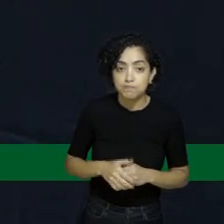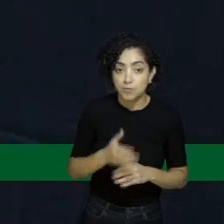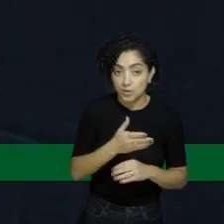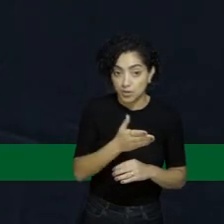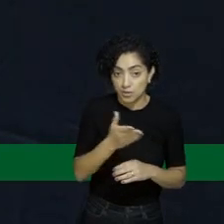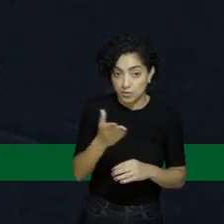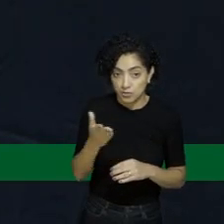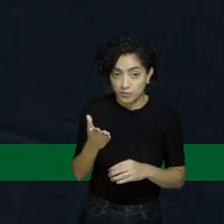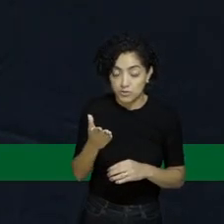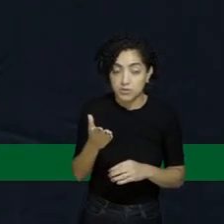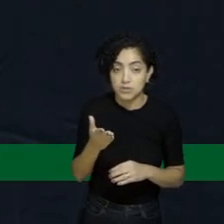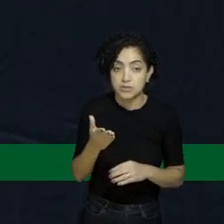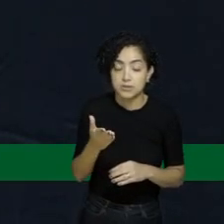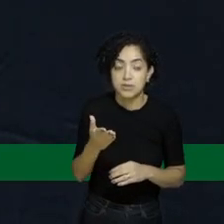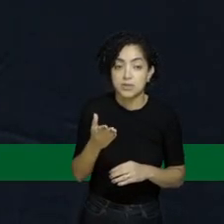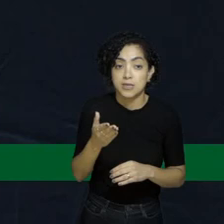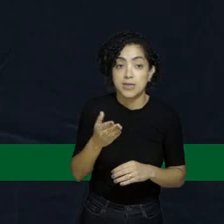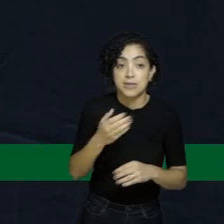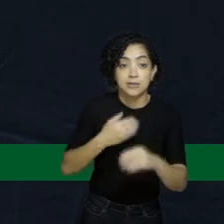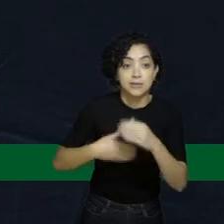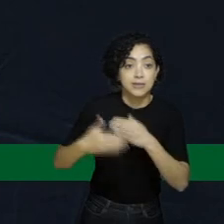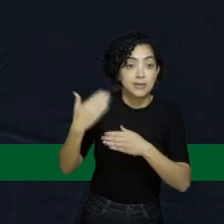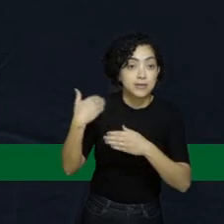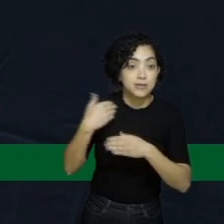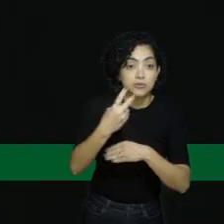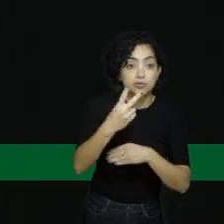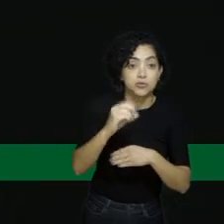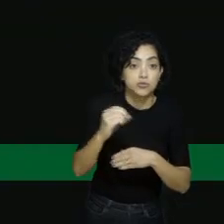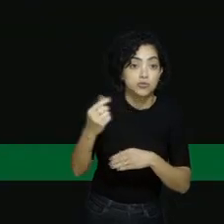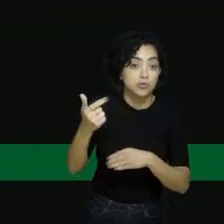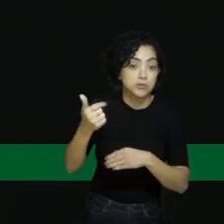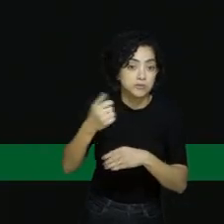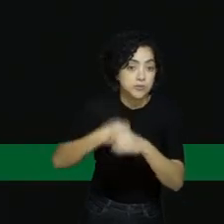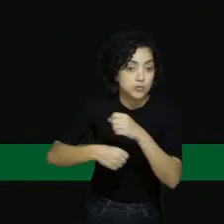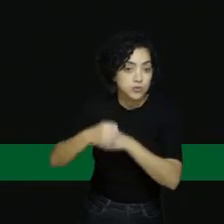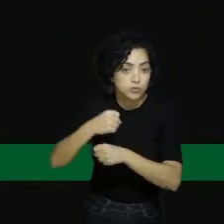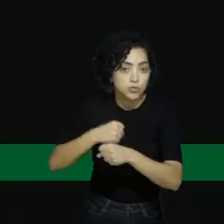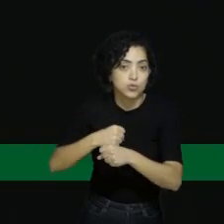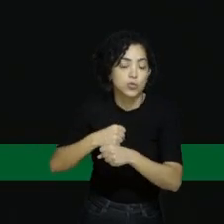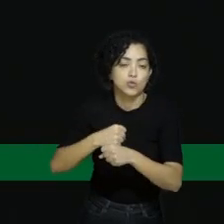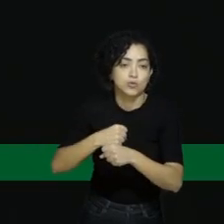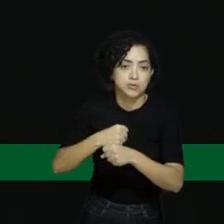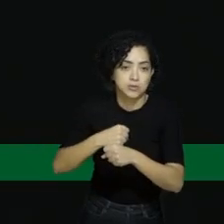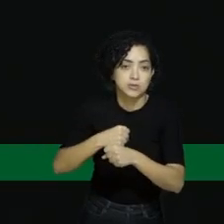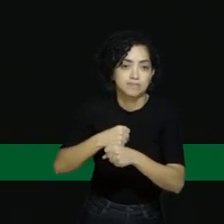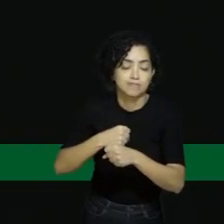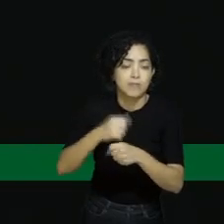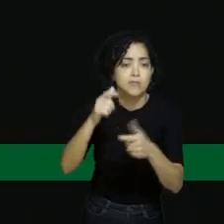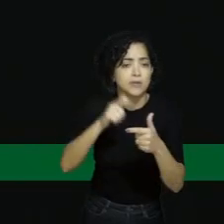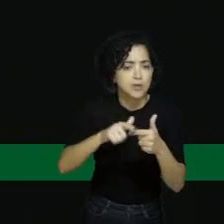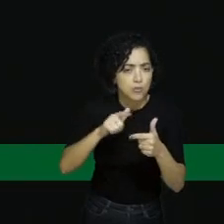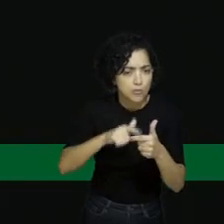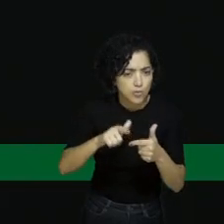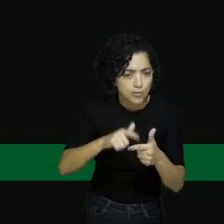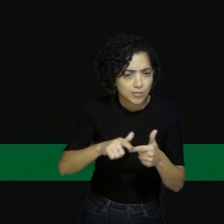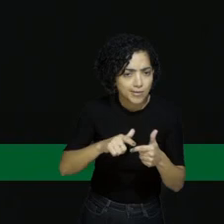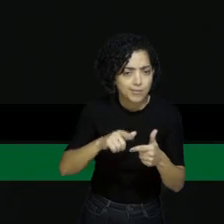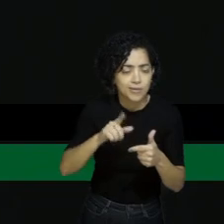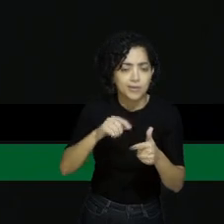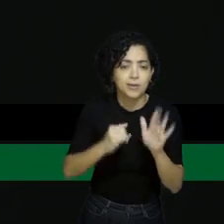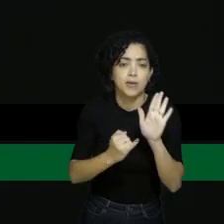deputados, desde 2012, Santa Catarina tem uma desvantagem tributária com os demais